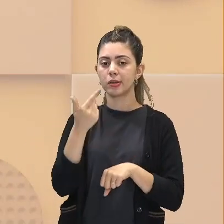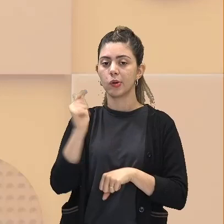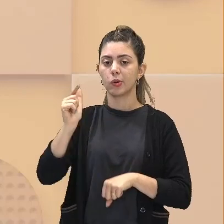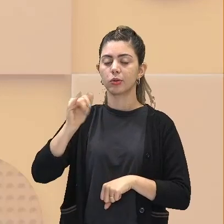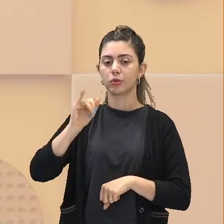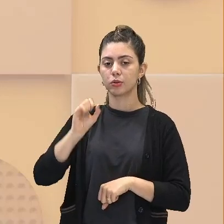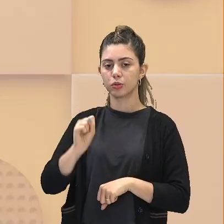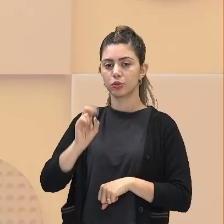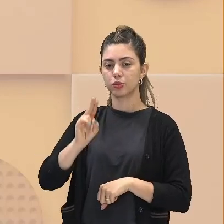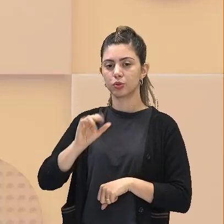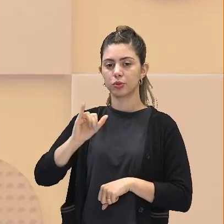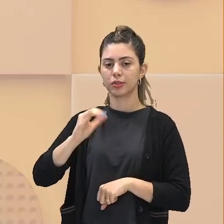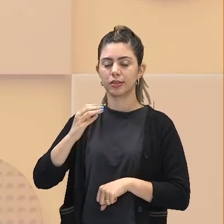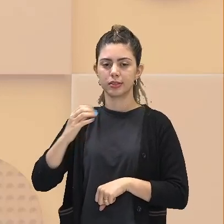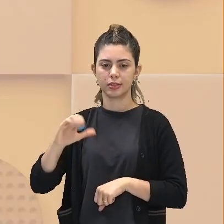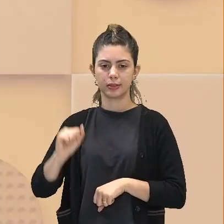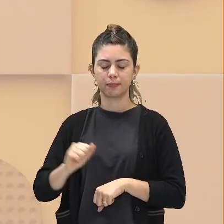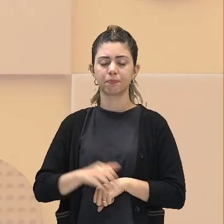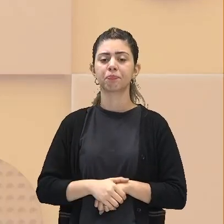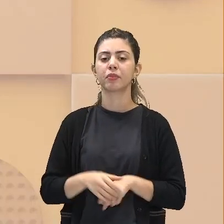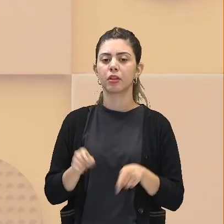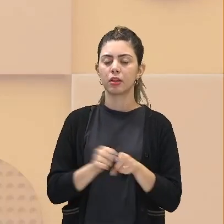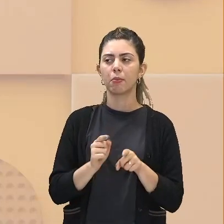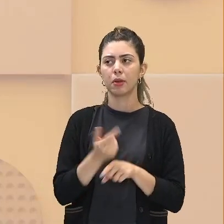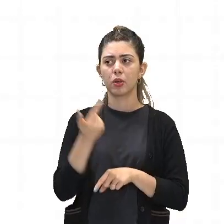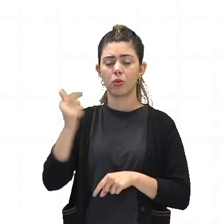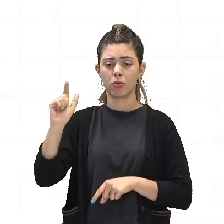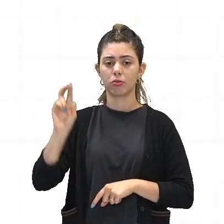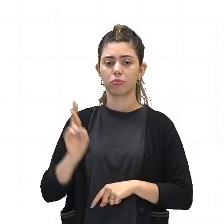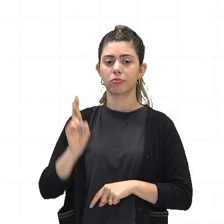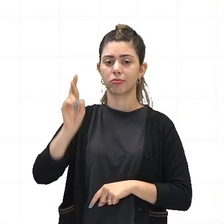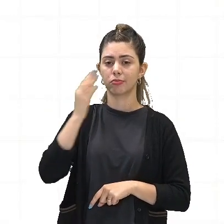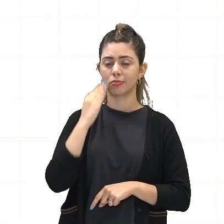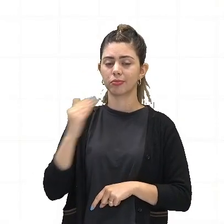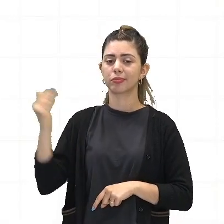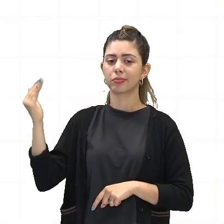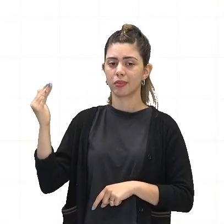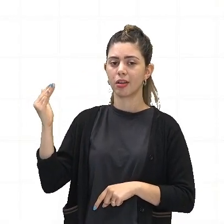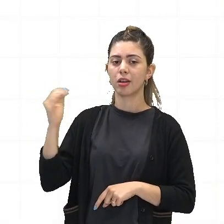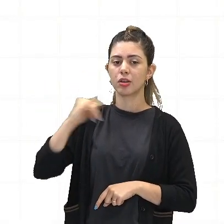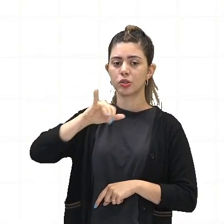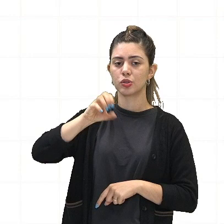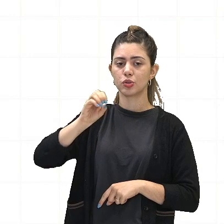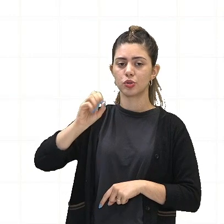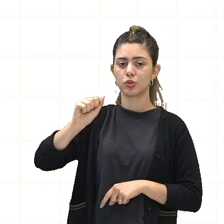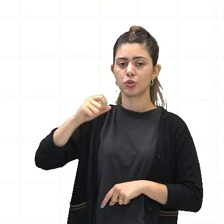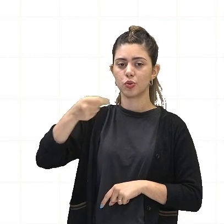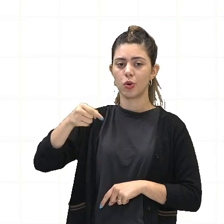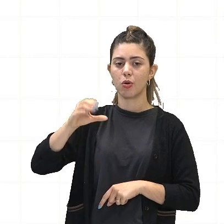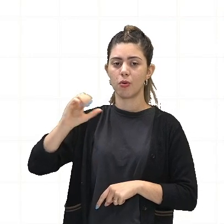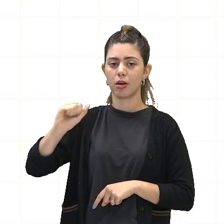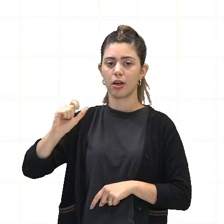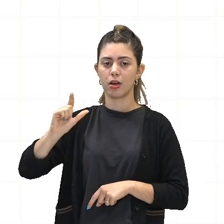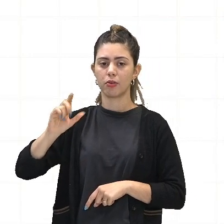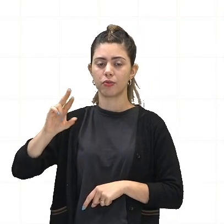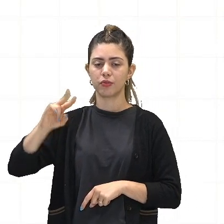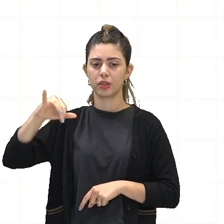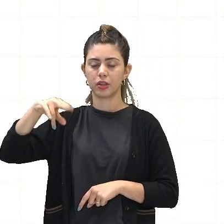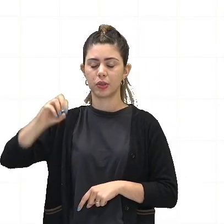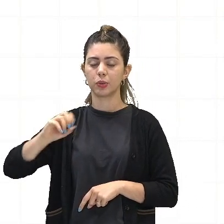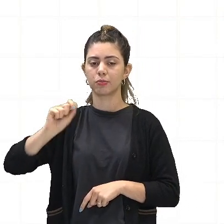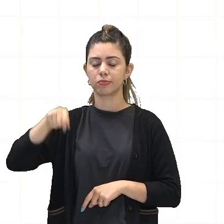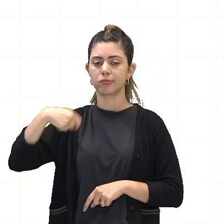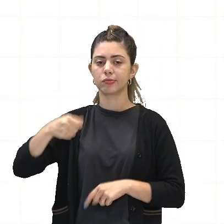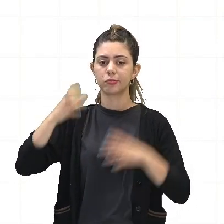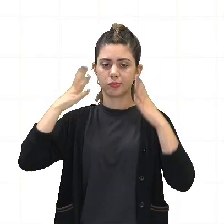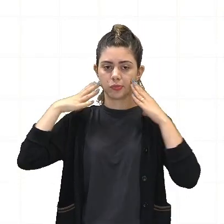uma escalada muito grande. E esse movimento ele não ficou só ali na Alemanha, ele acabou se